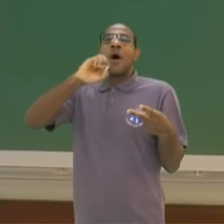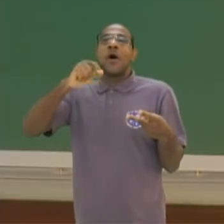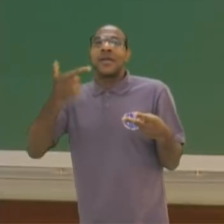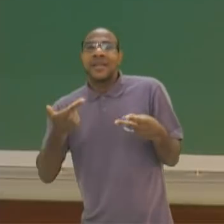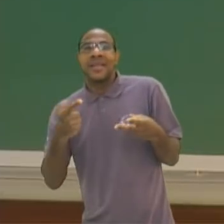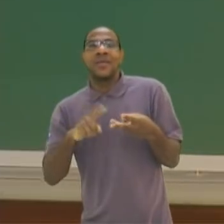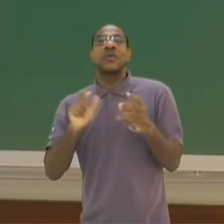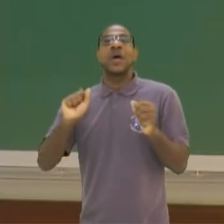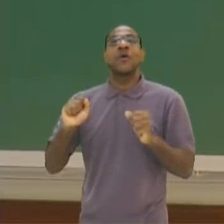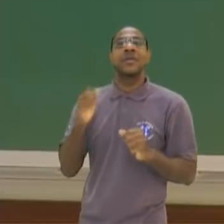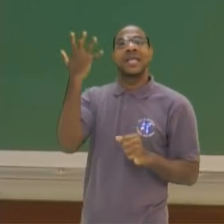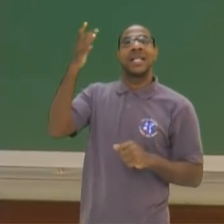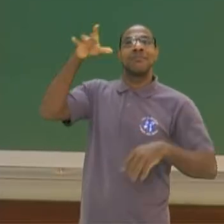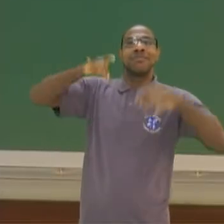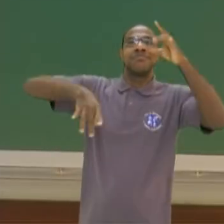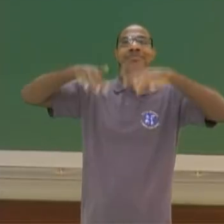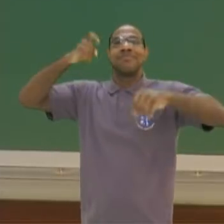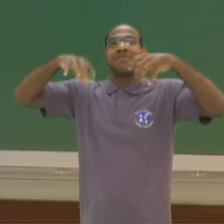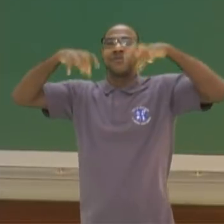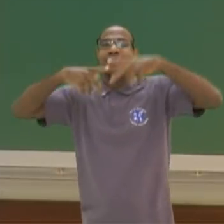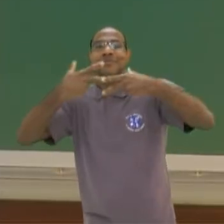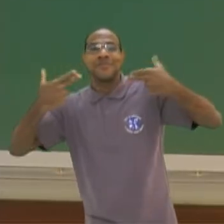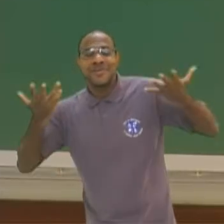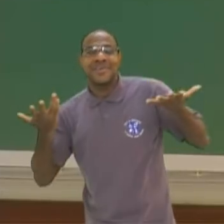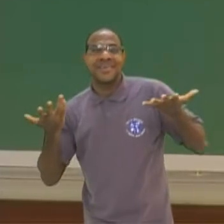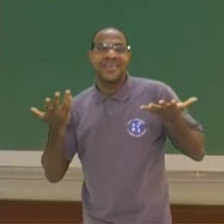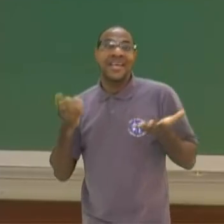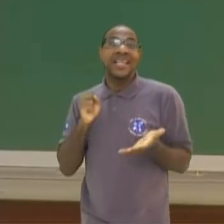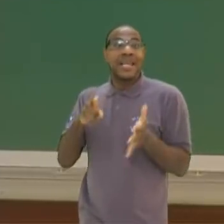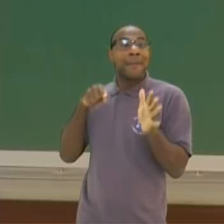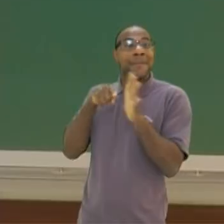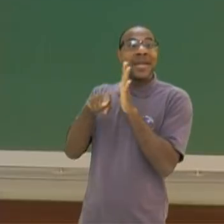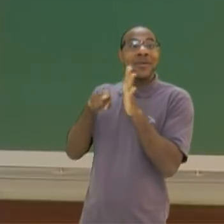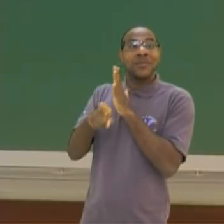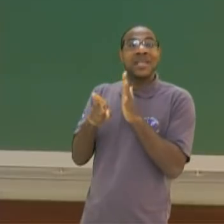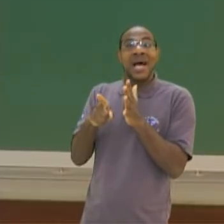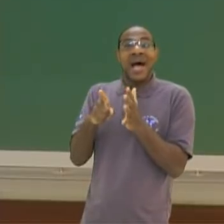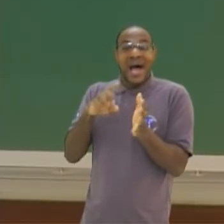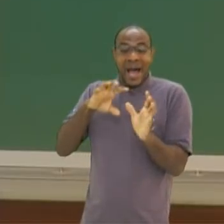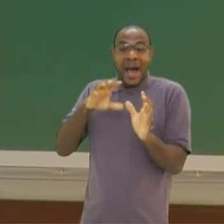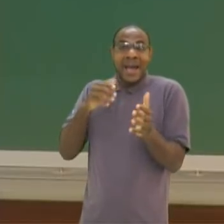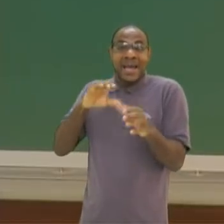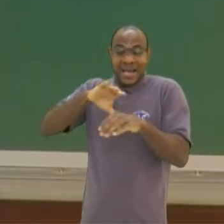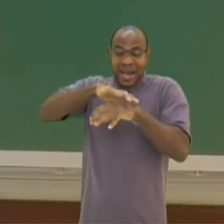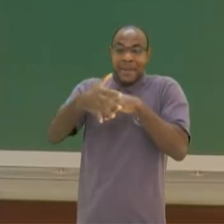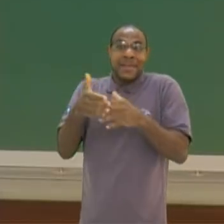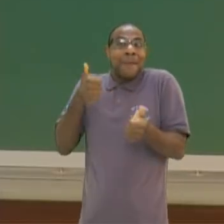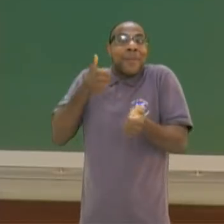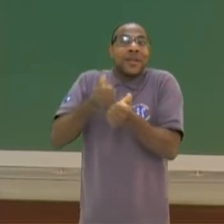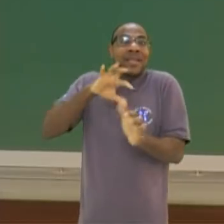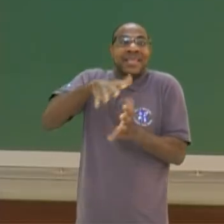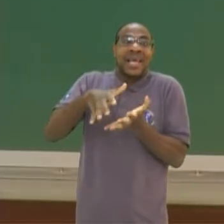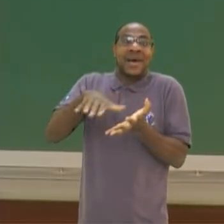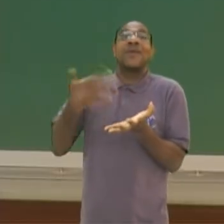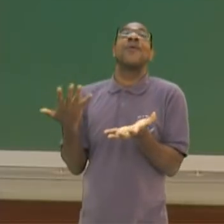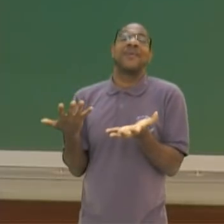acontecem os fenômenos meteorológicos. Então, se a pergunta está falando que é a camada mais próxima, só pode ser